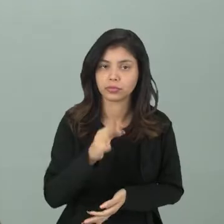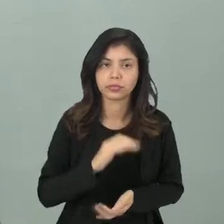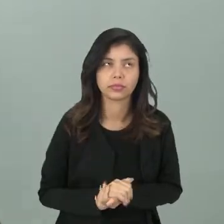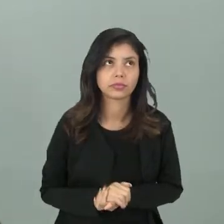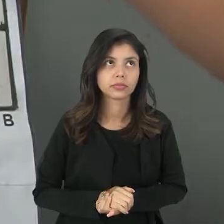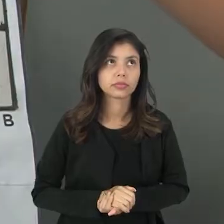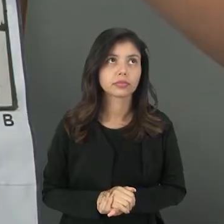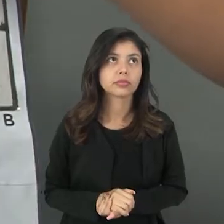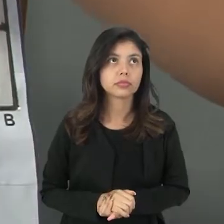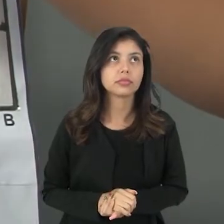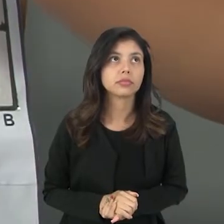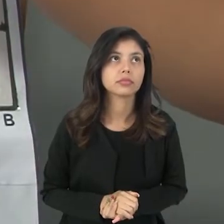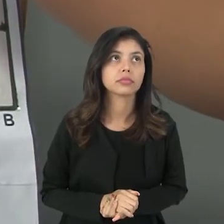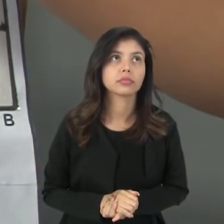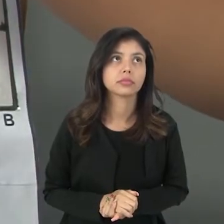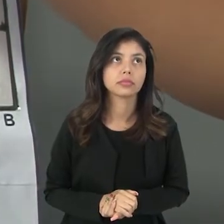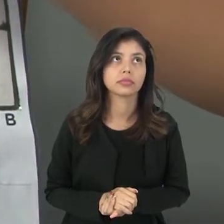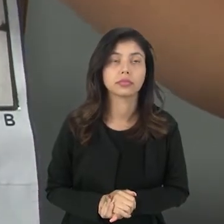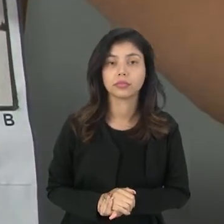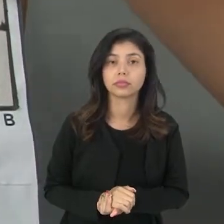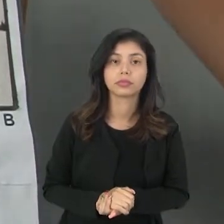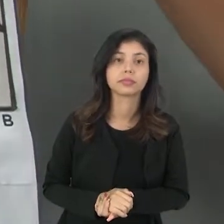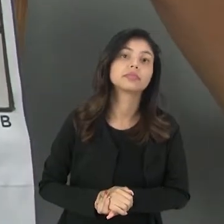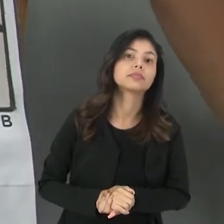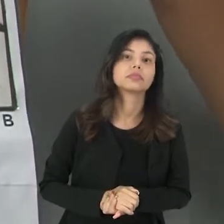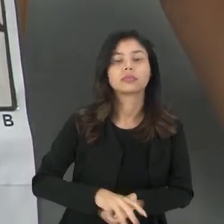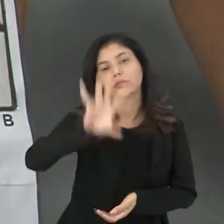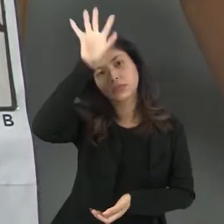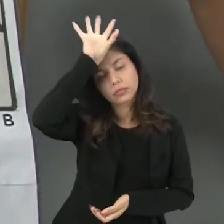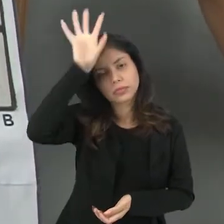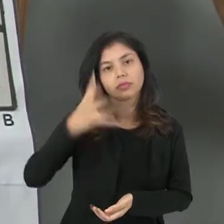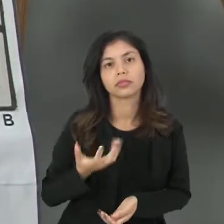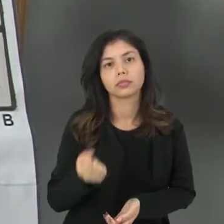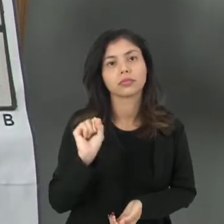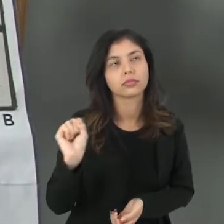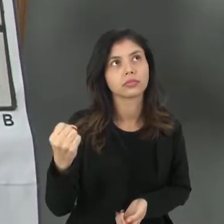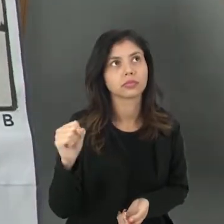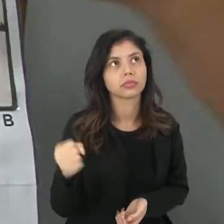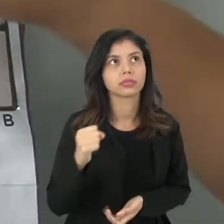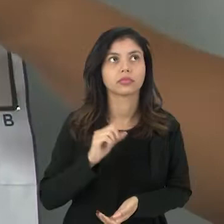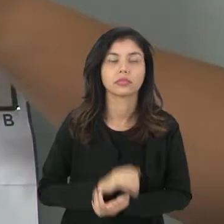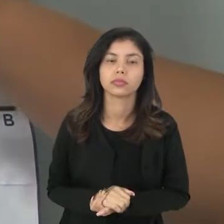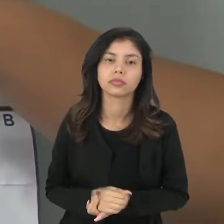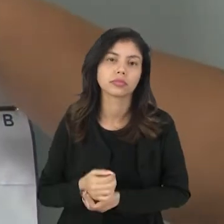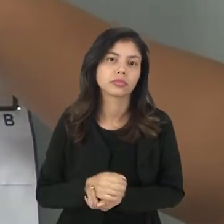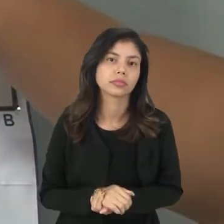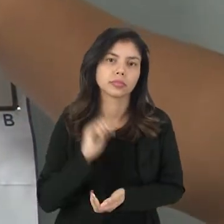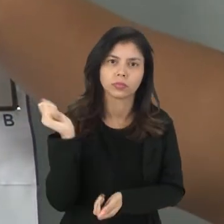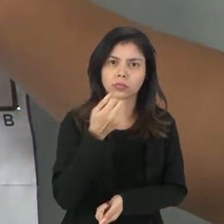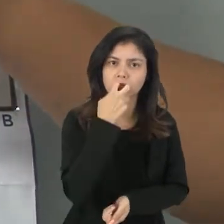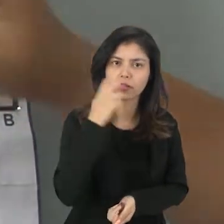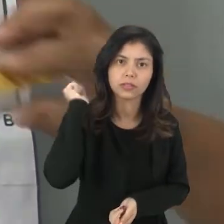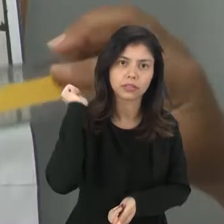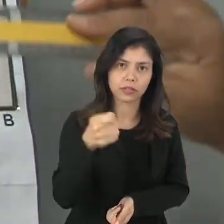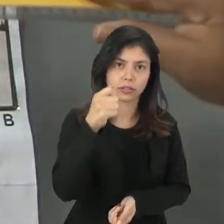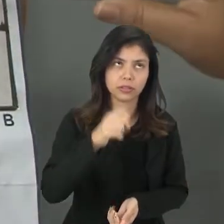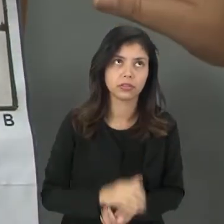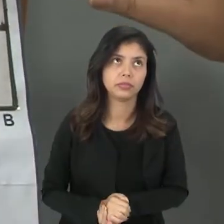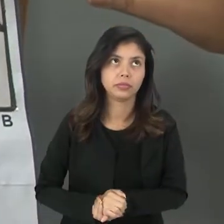Então, vamos lá. O Cebolinha recebeu 8 votos, a